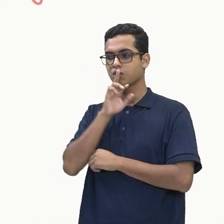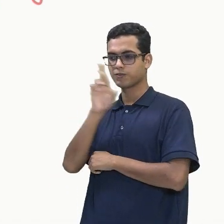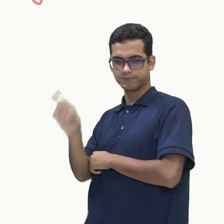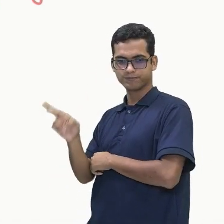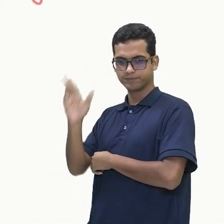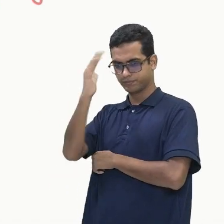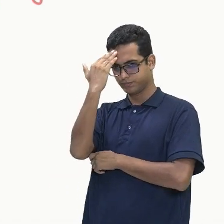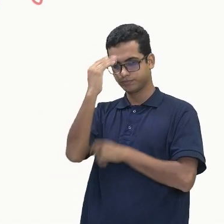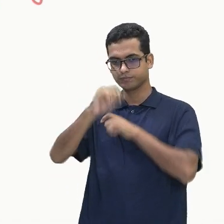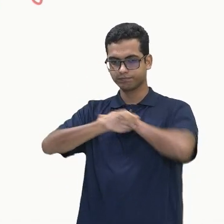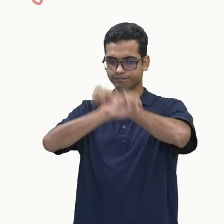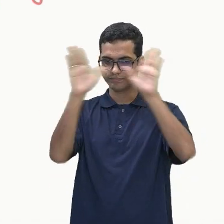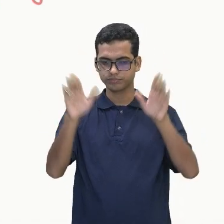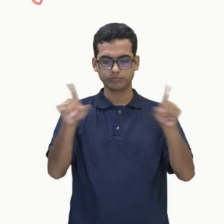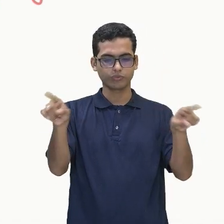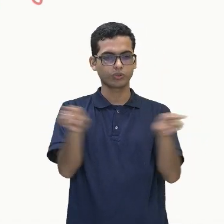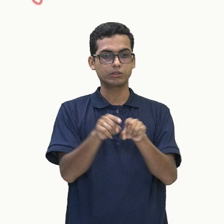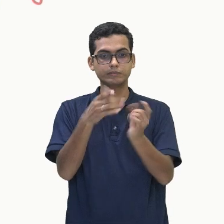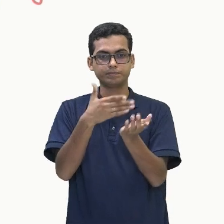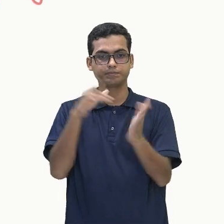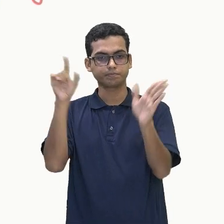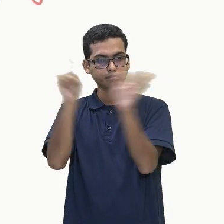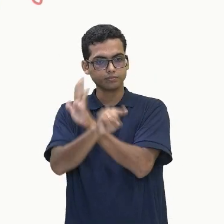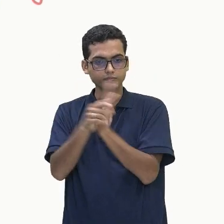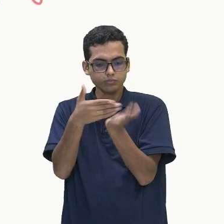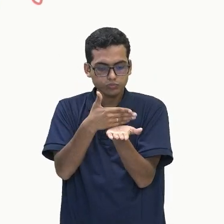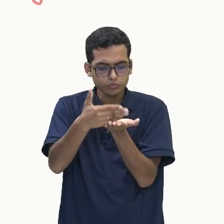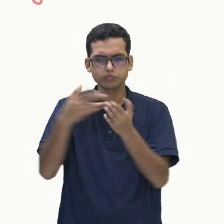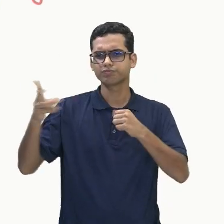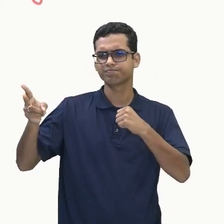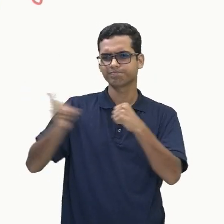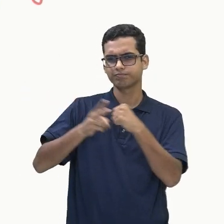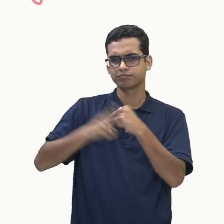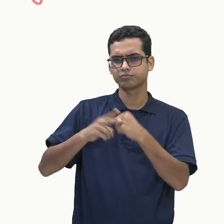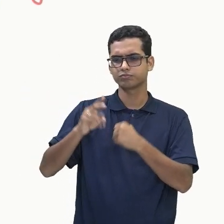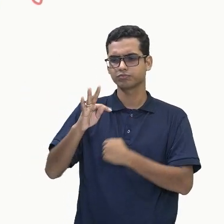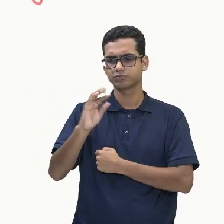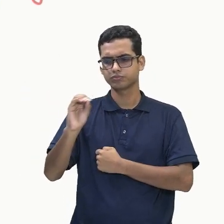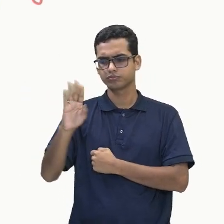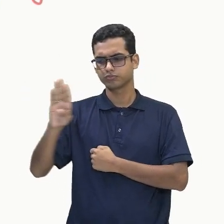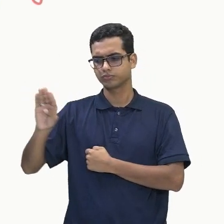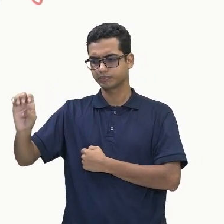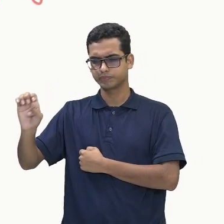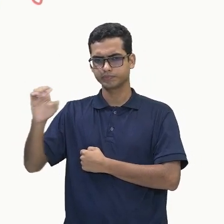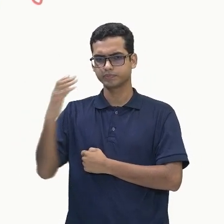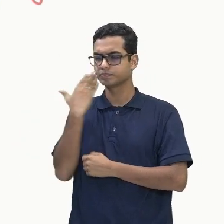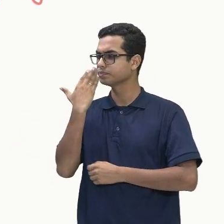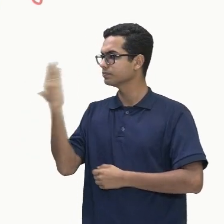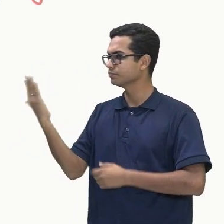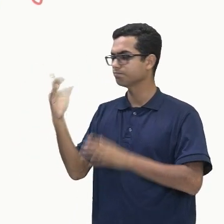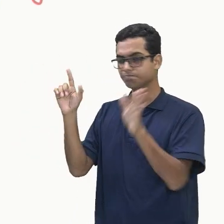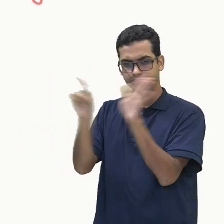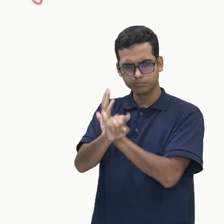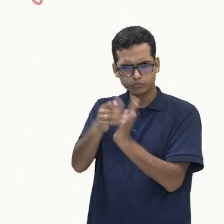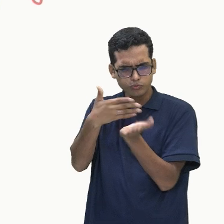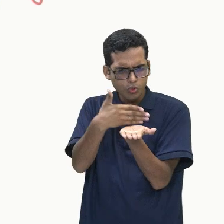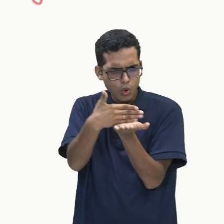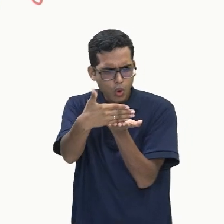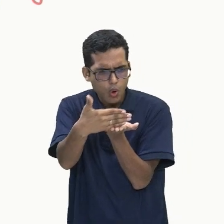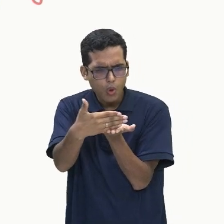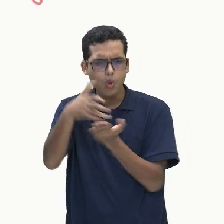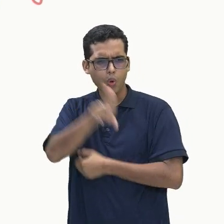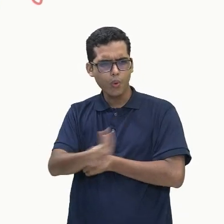verbo to be, ok? Iniciam com o verbo to be. E quando uma pergunta inicia com o verbo to be,